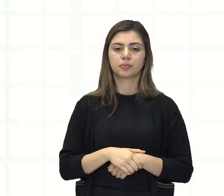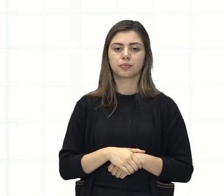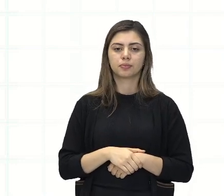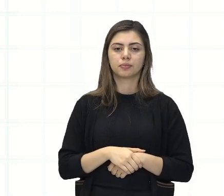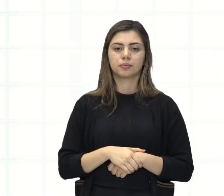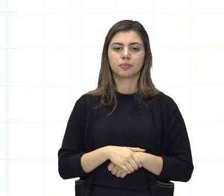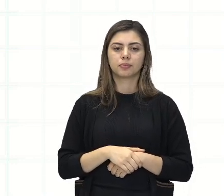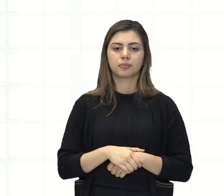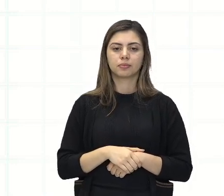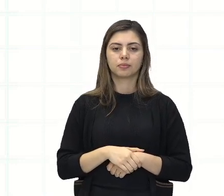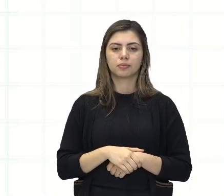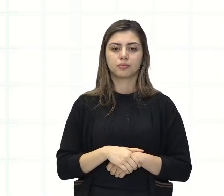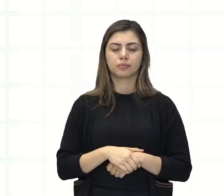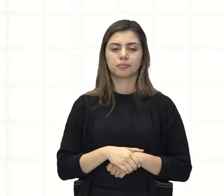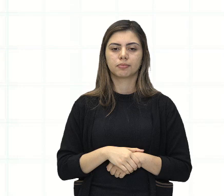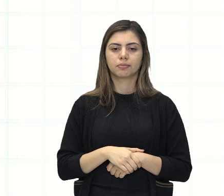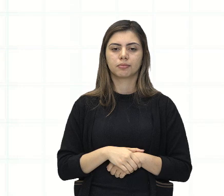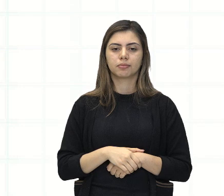deu a